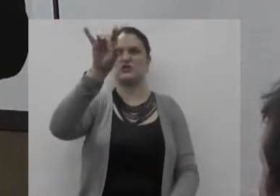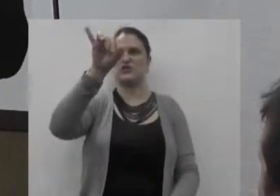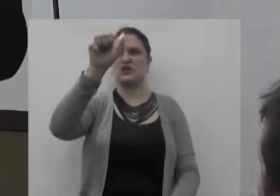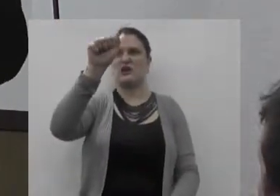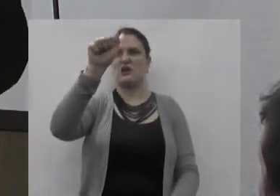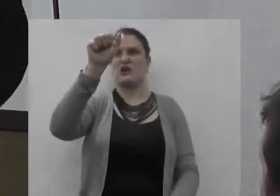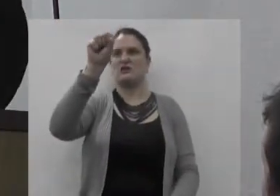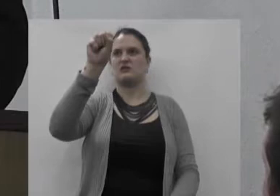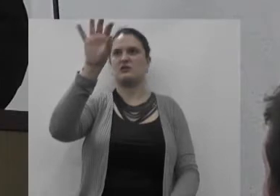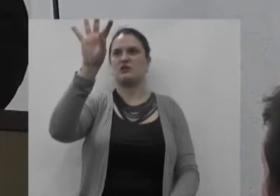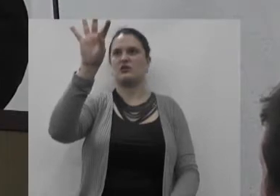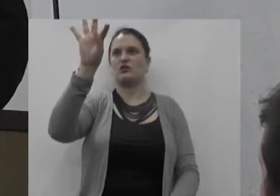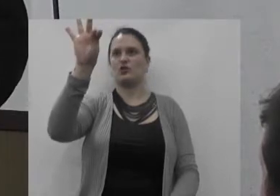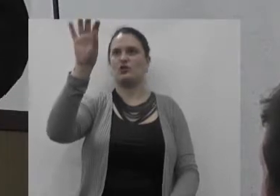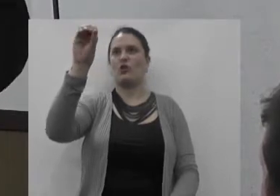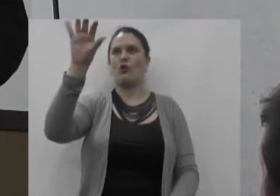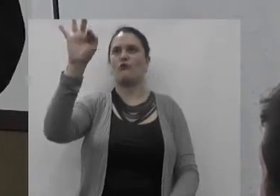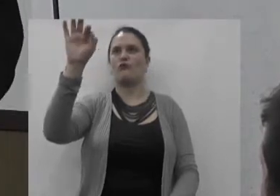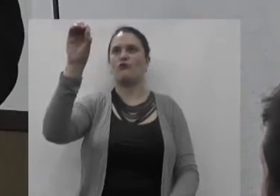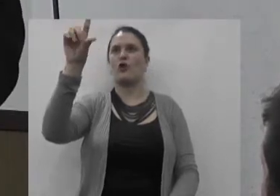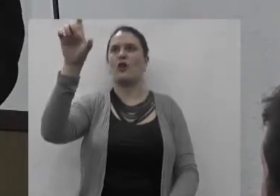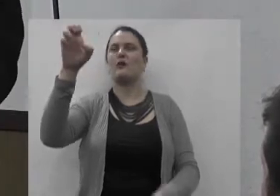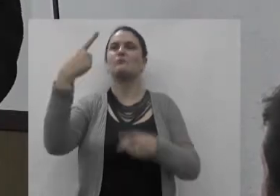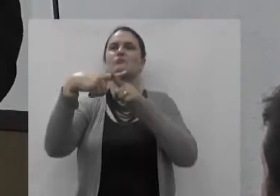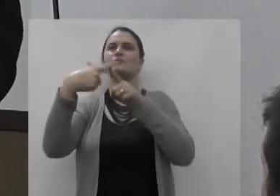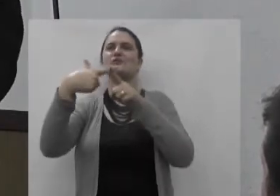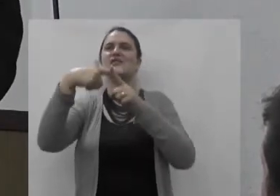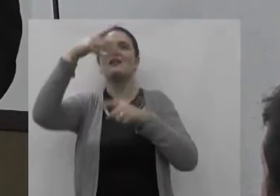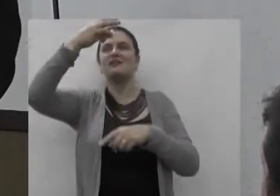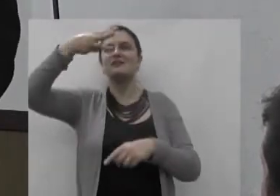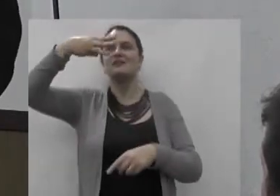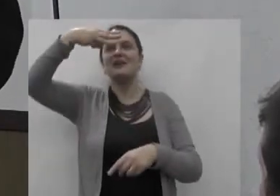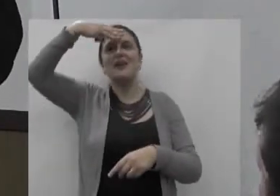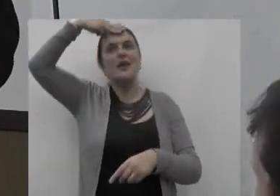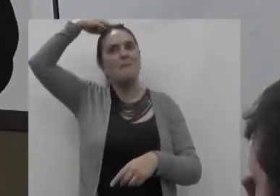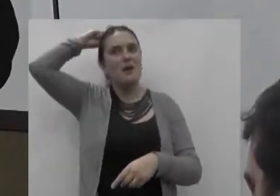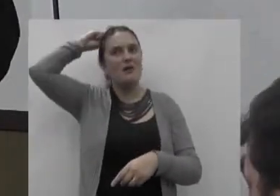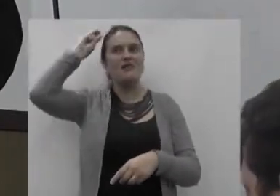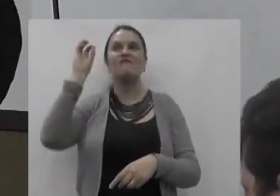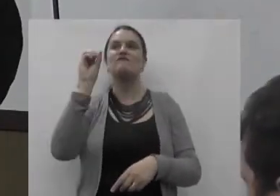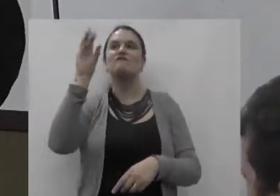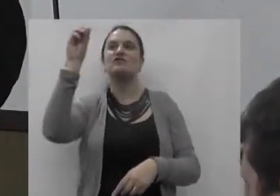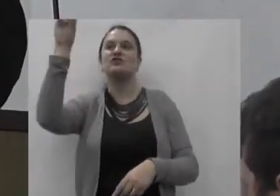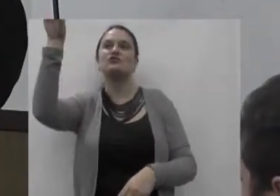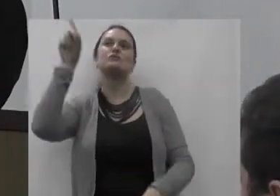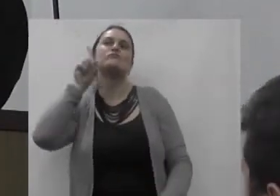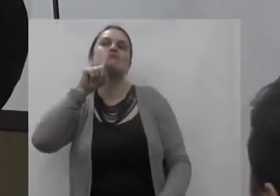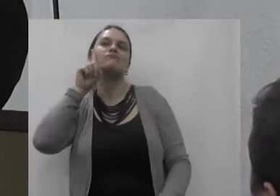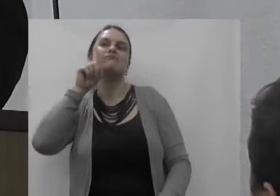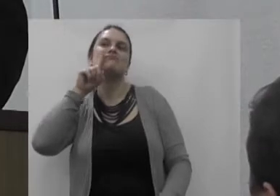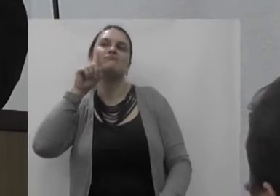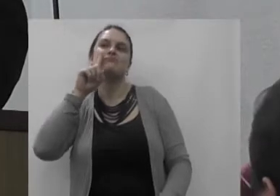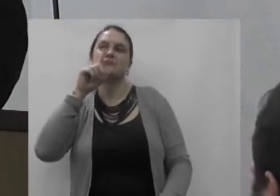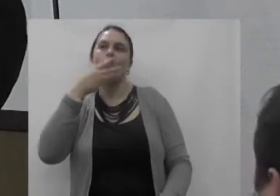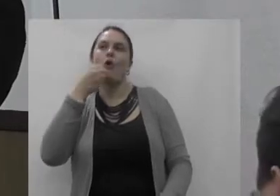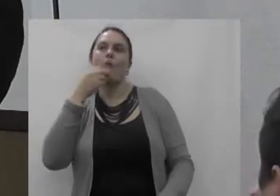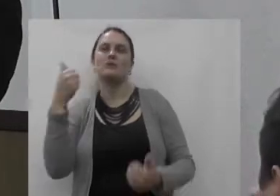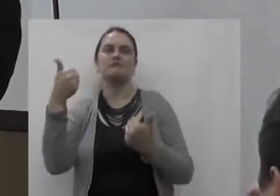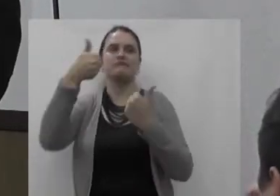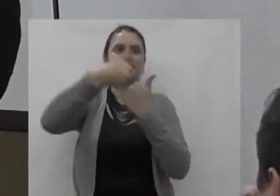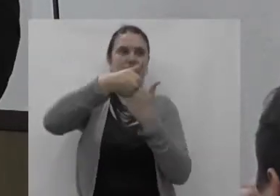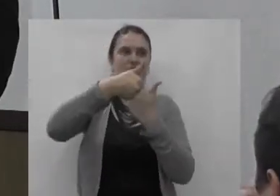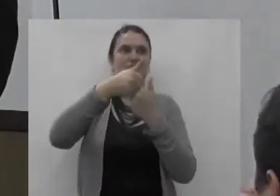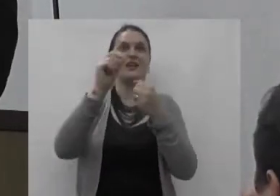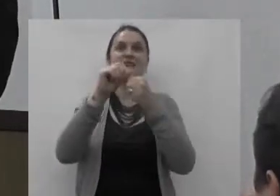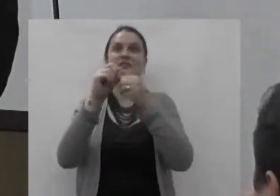ido para Nova York, e haja vista os 2 presidentes, tanto do Senado quanto da Câmara